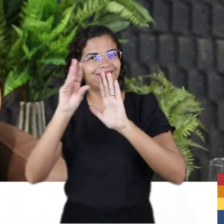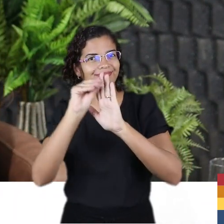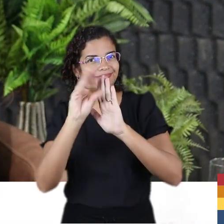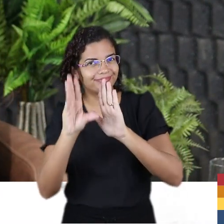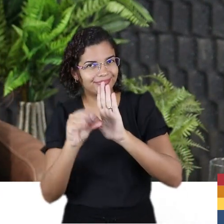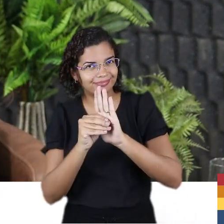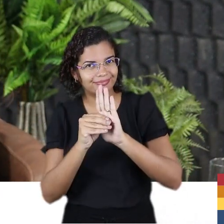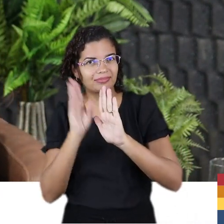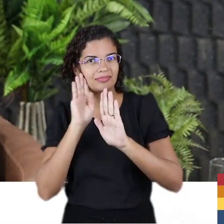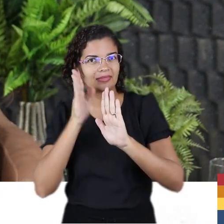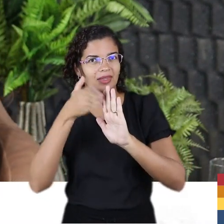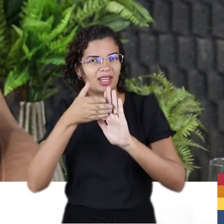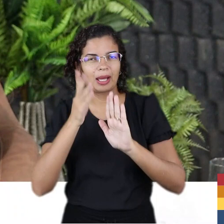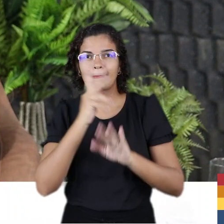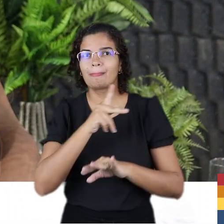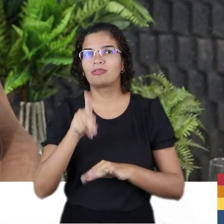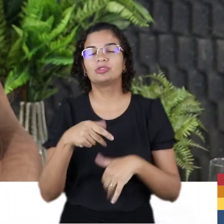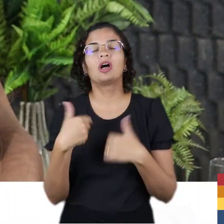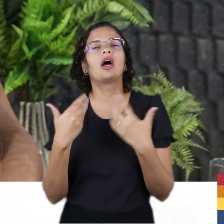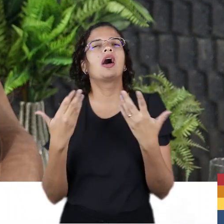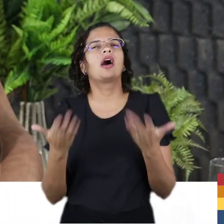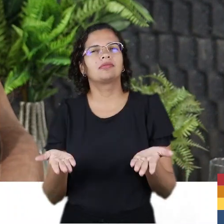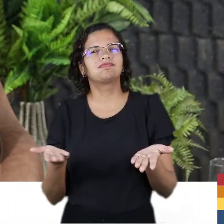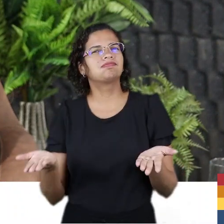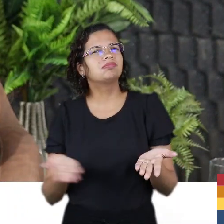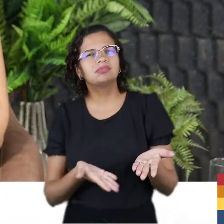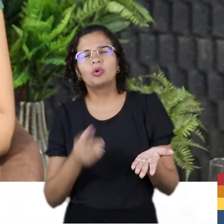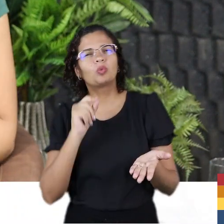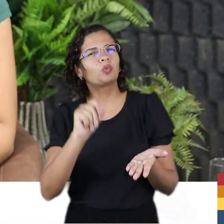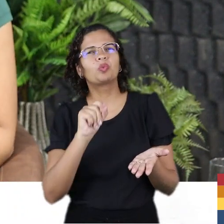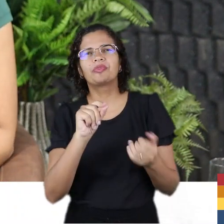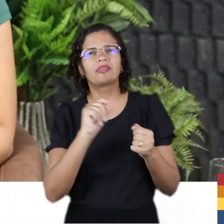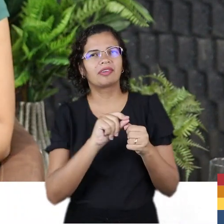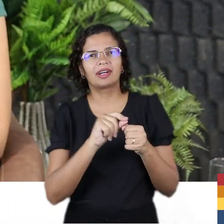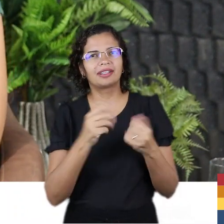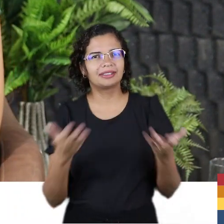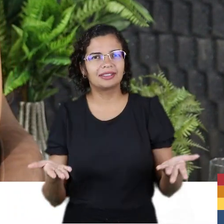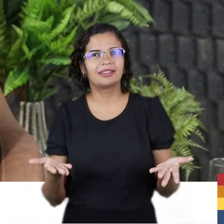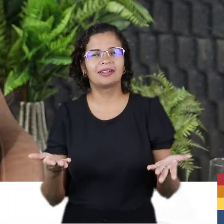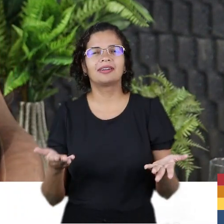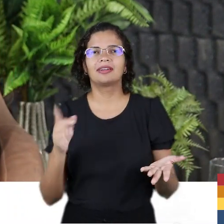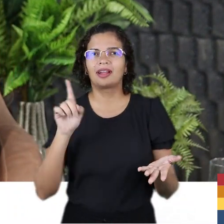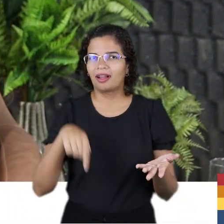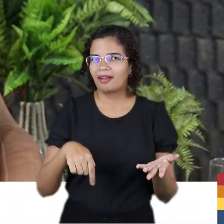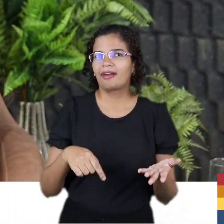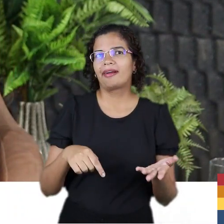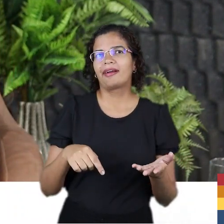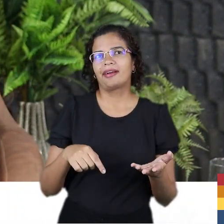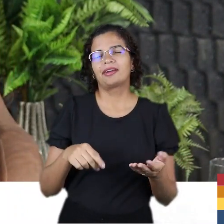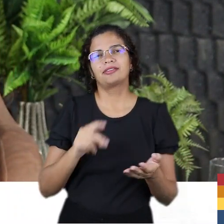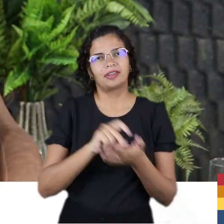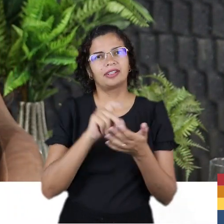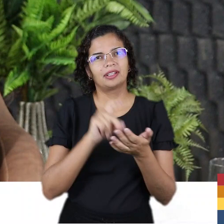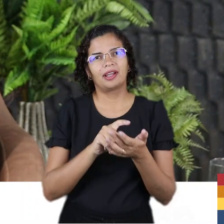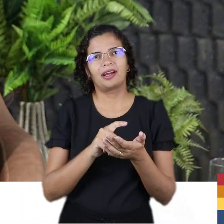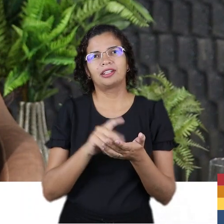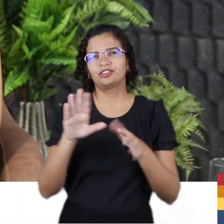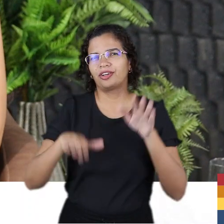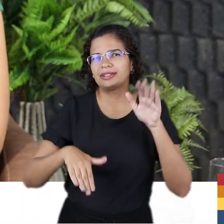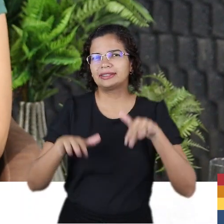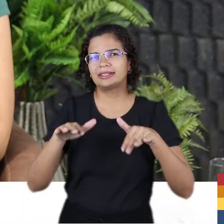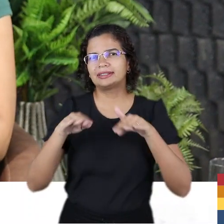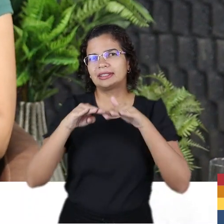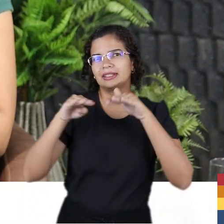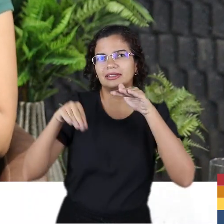desse desafio, que é a implementação, de que é pensar o currículo, nessa perspectiva de jornada, de